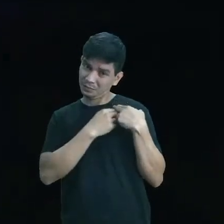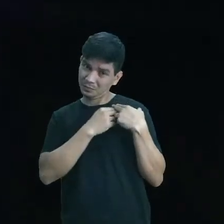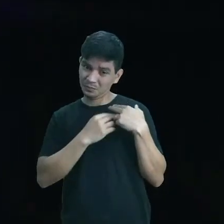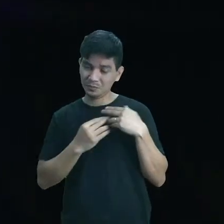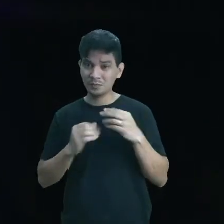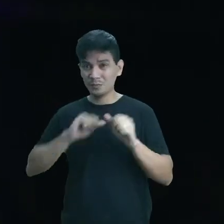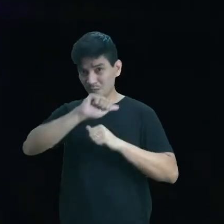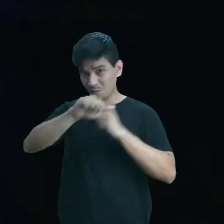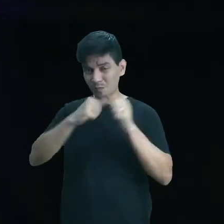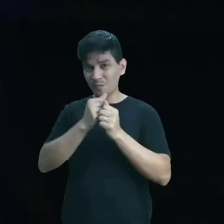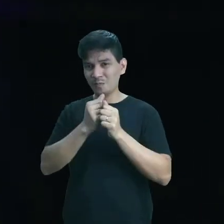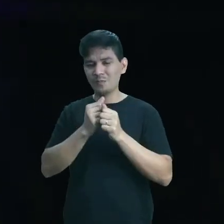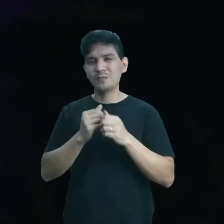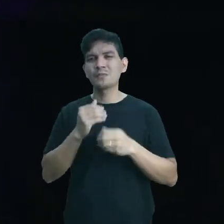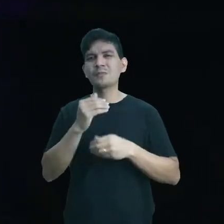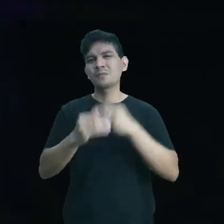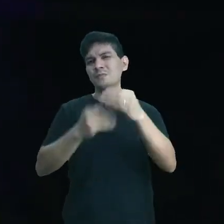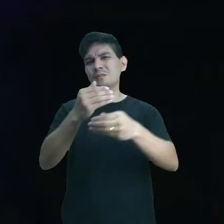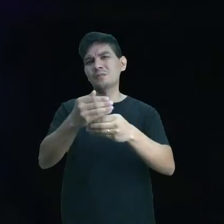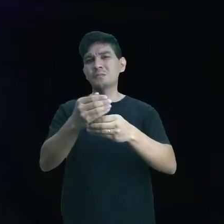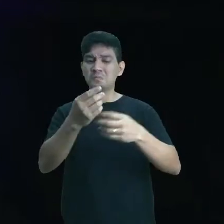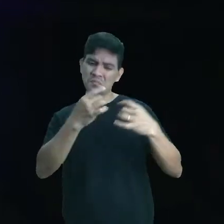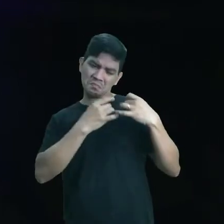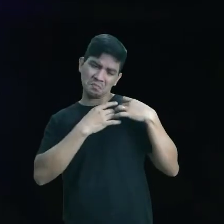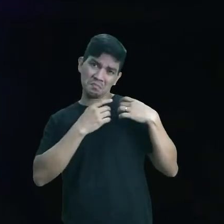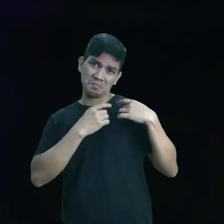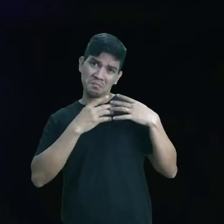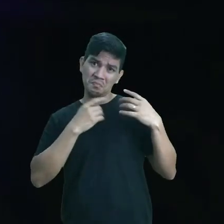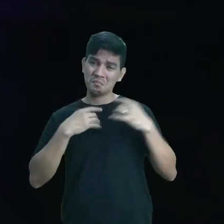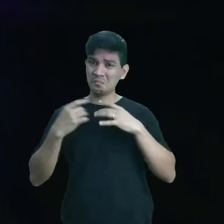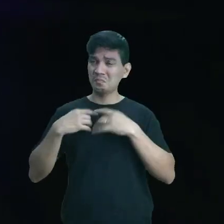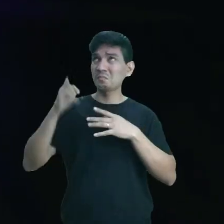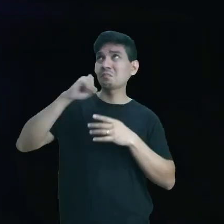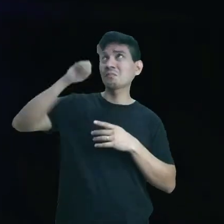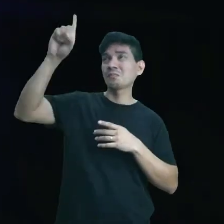É temor a Deus e a palavra.